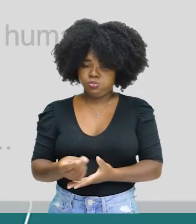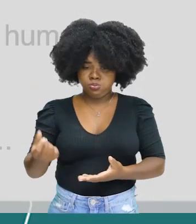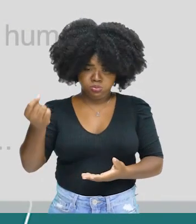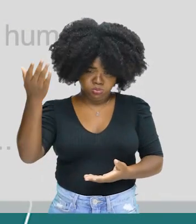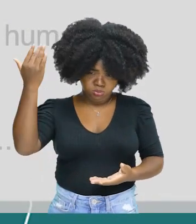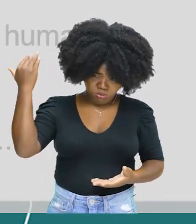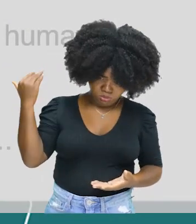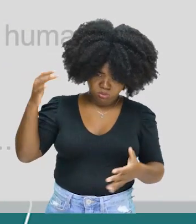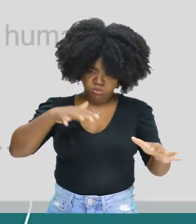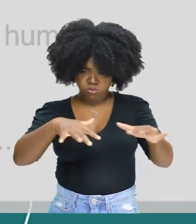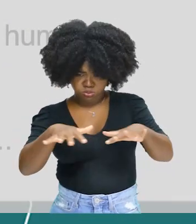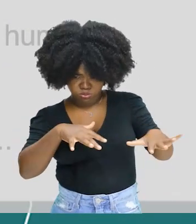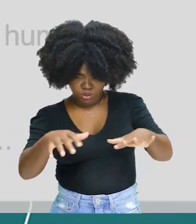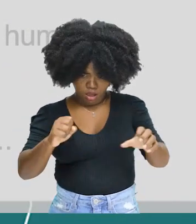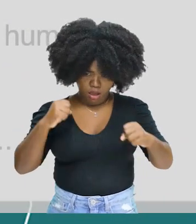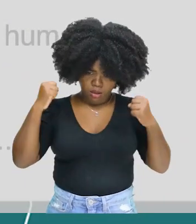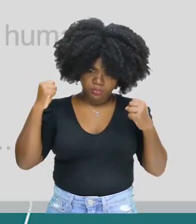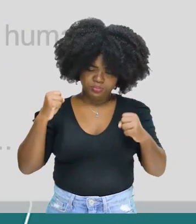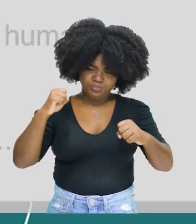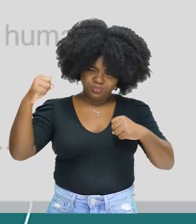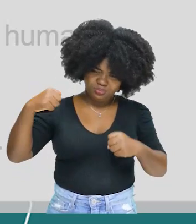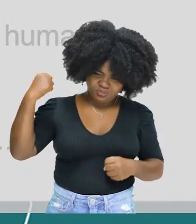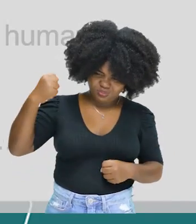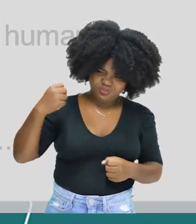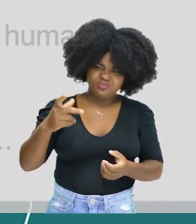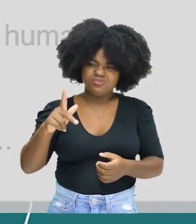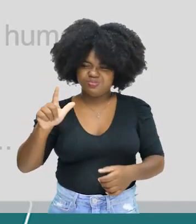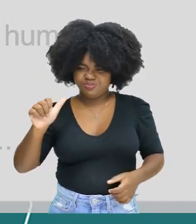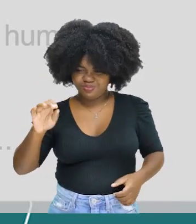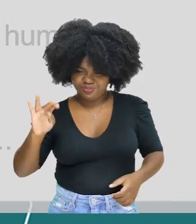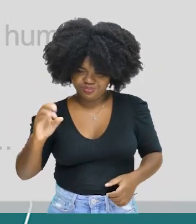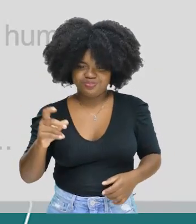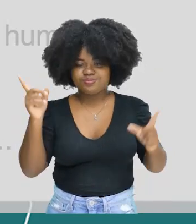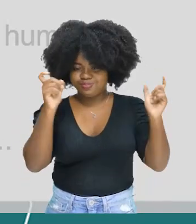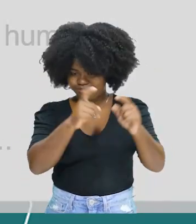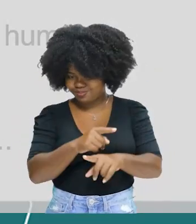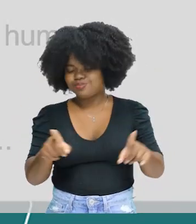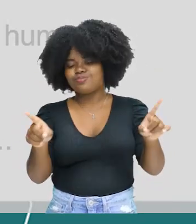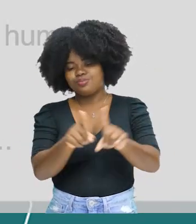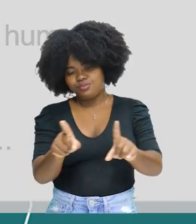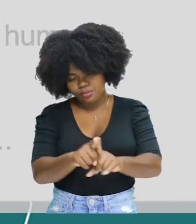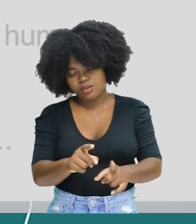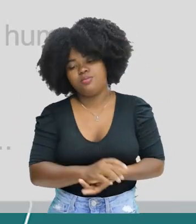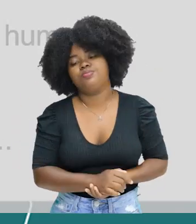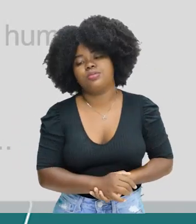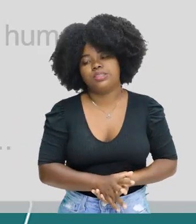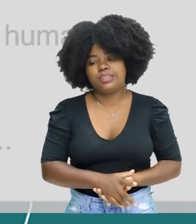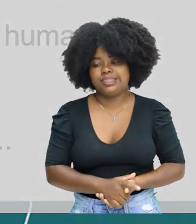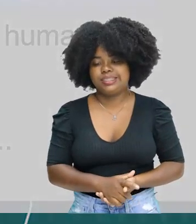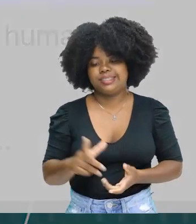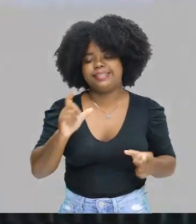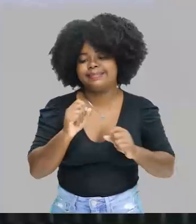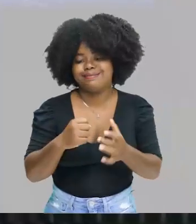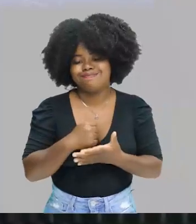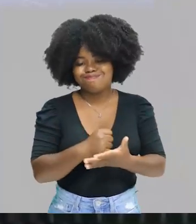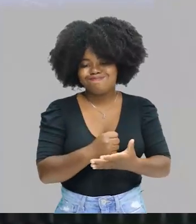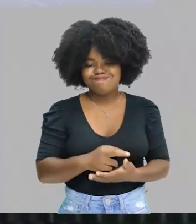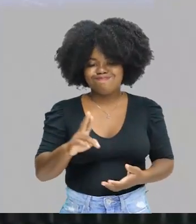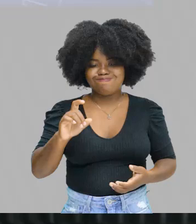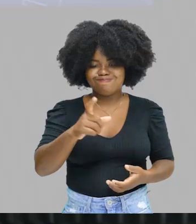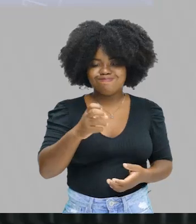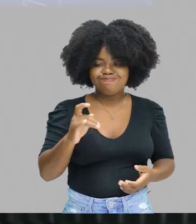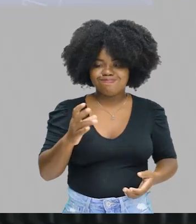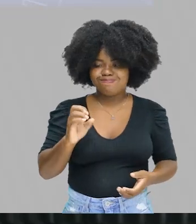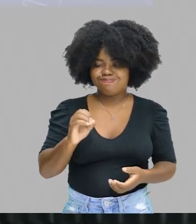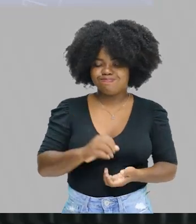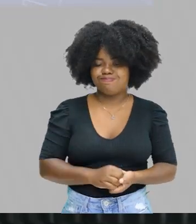antigas manifestações plásticas e também uma das mais difíceis. Desde o Paleolítico Superior, né, você tem suporte em paredes rochosas, entre outras